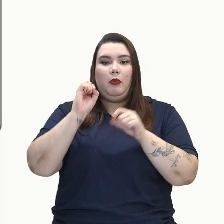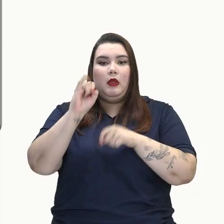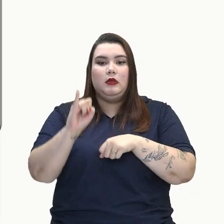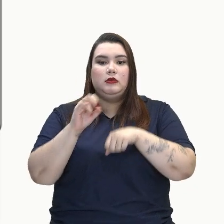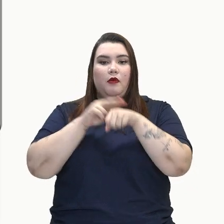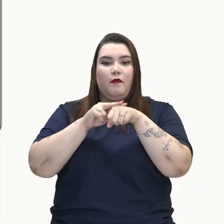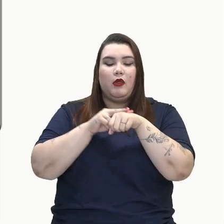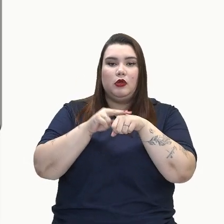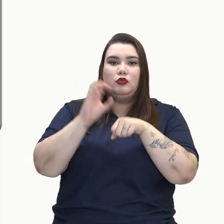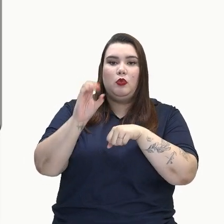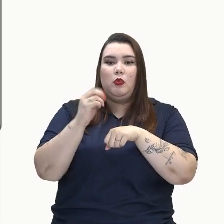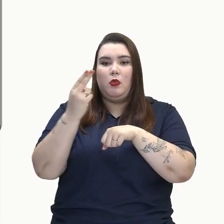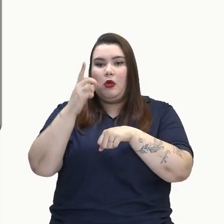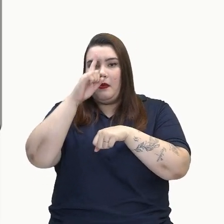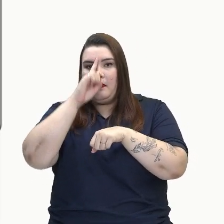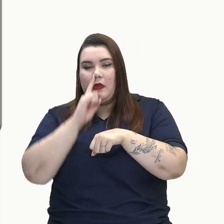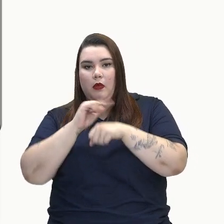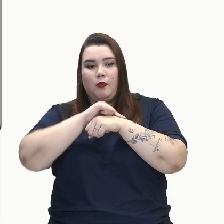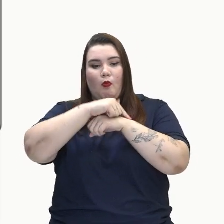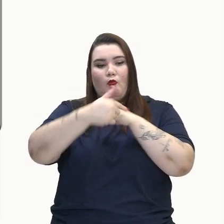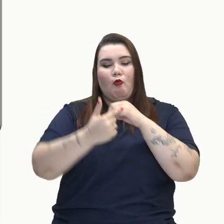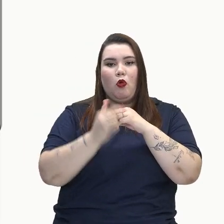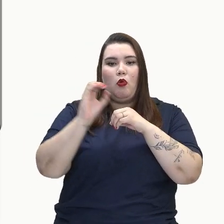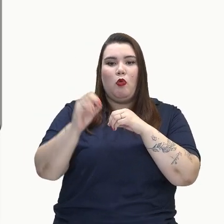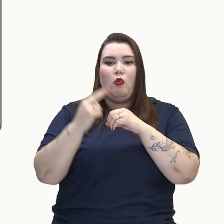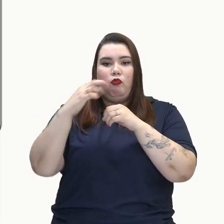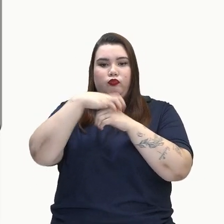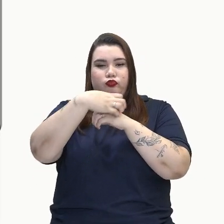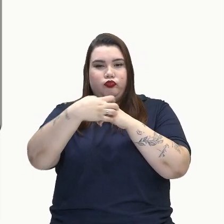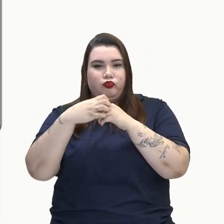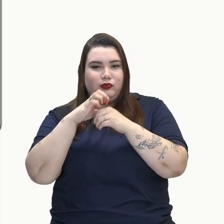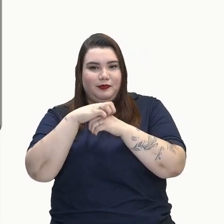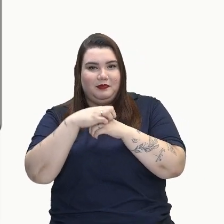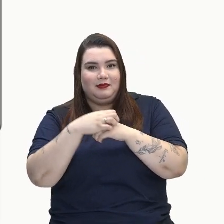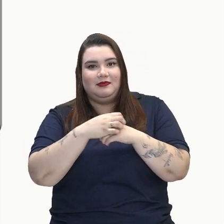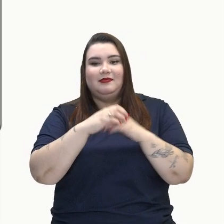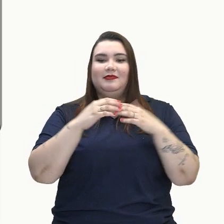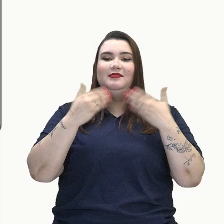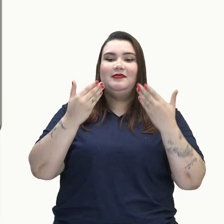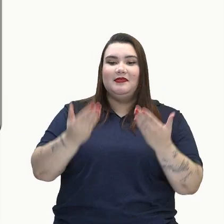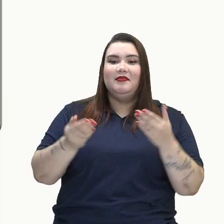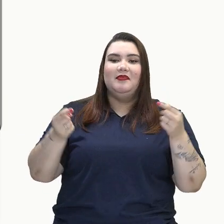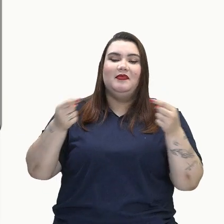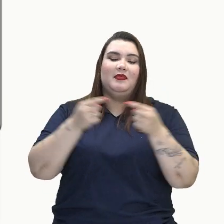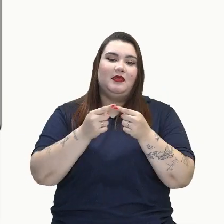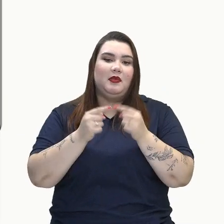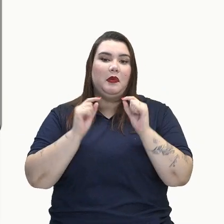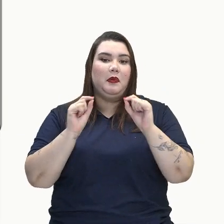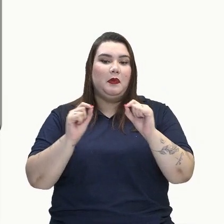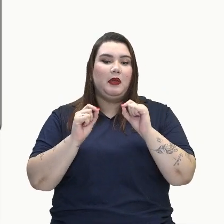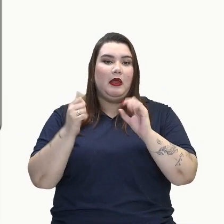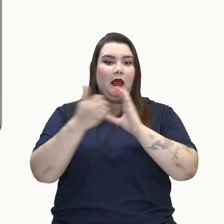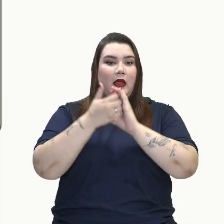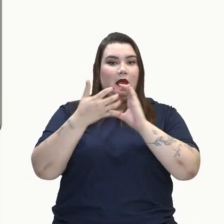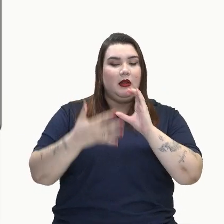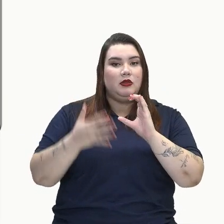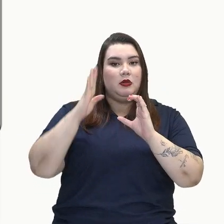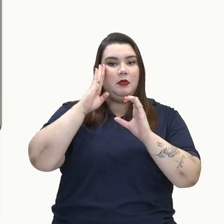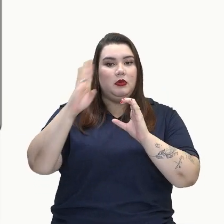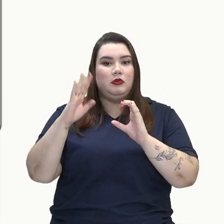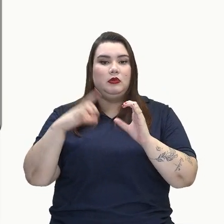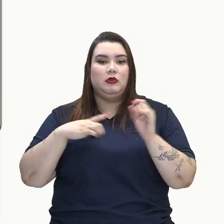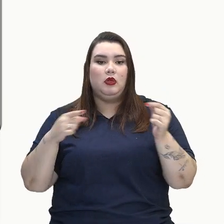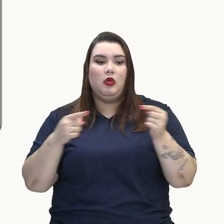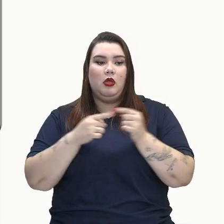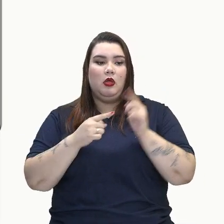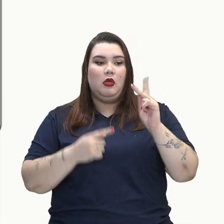ou lisa e rugosa. E aí também identifica qual é o caráter dominante, que é aquele que se manifesta mesmo em heterozigose,